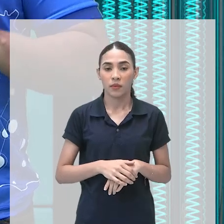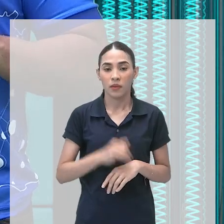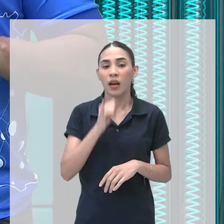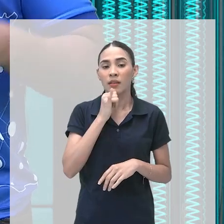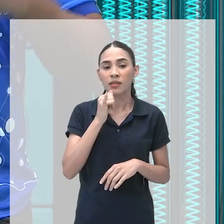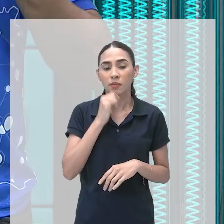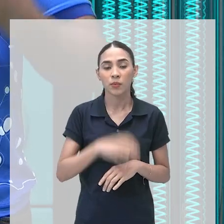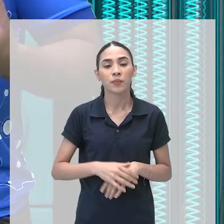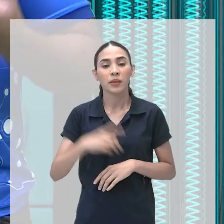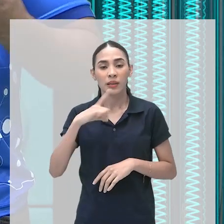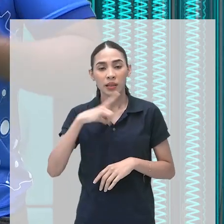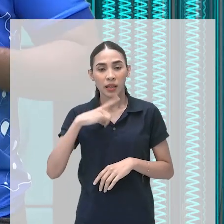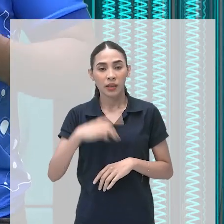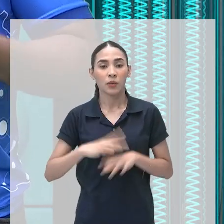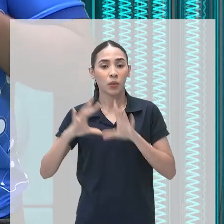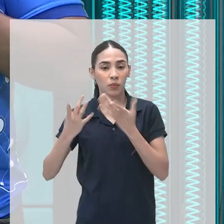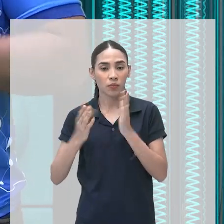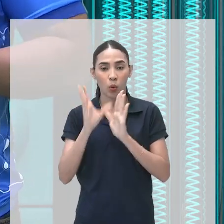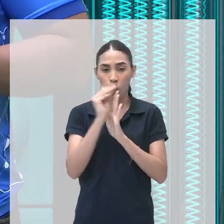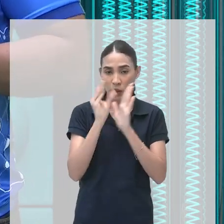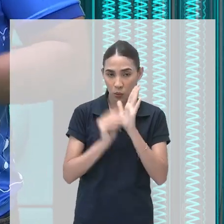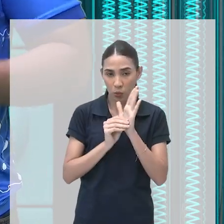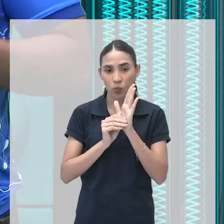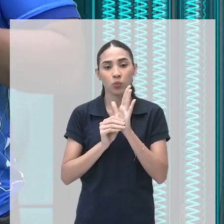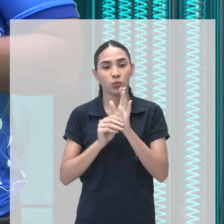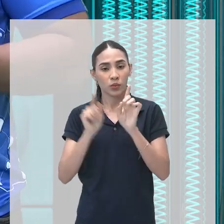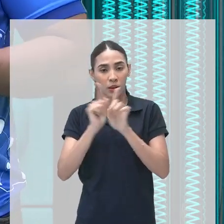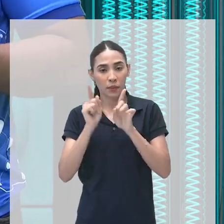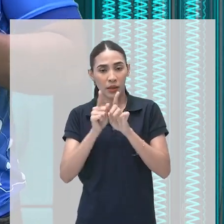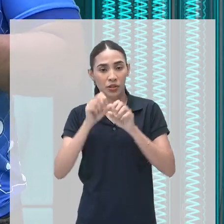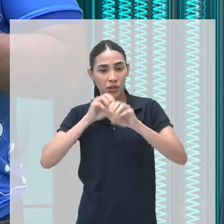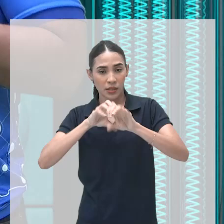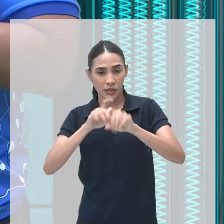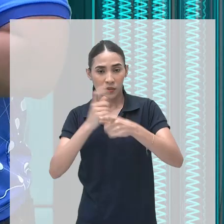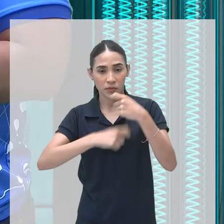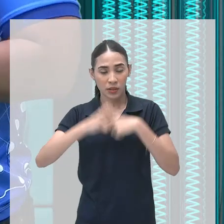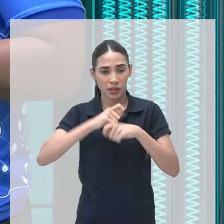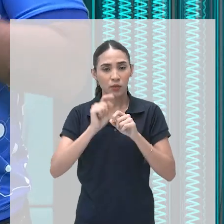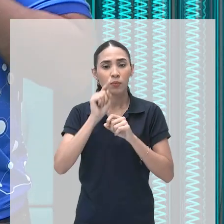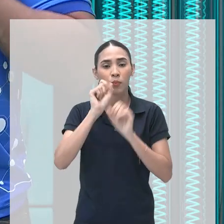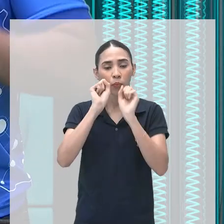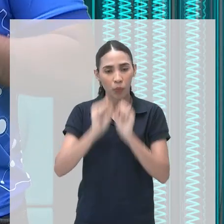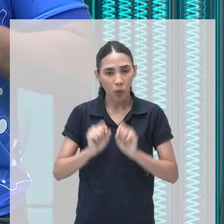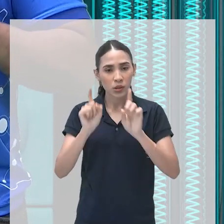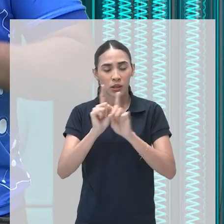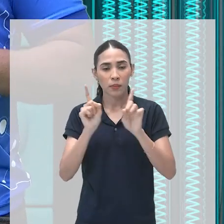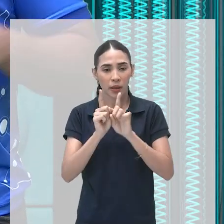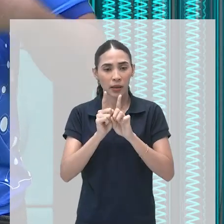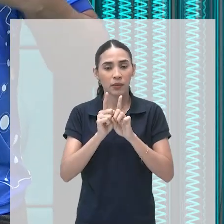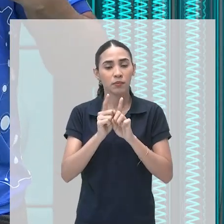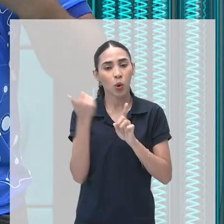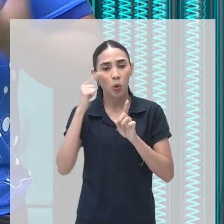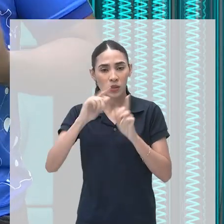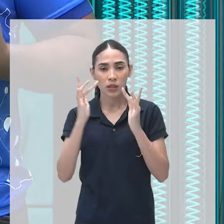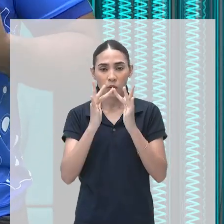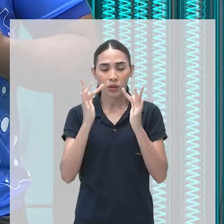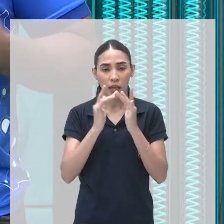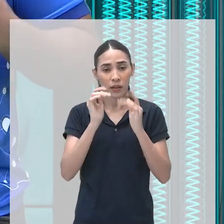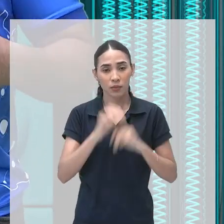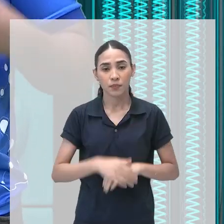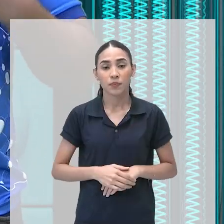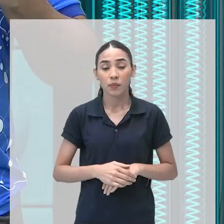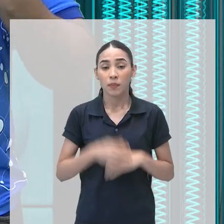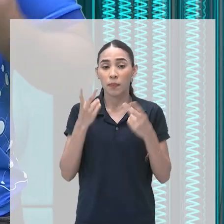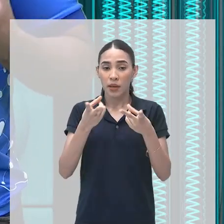questão de que existe um conteúdo de educação financeira em plataformas que você pode acessar. Observem que a